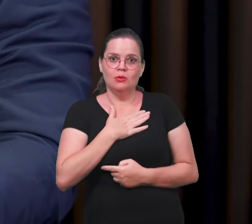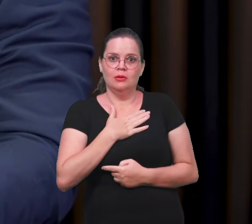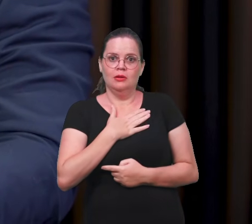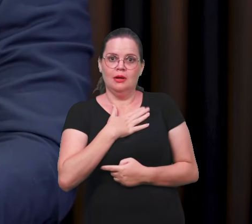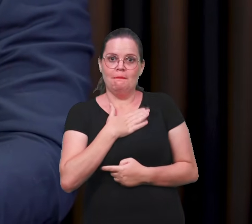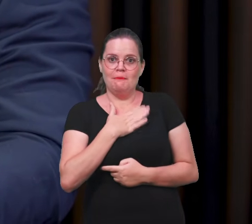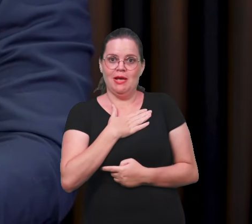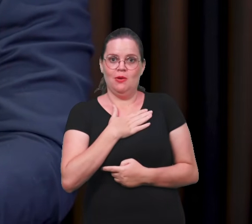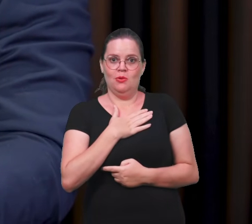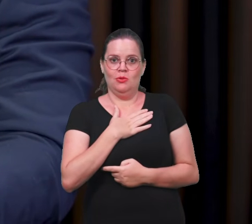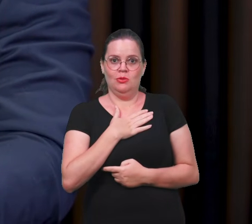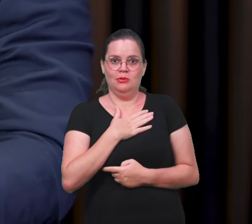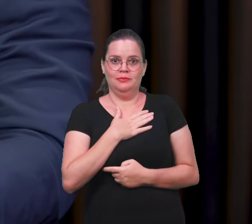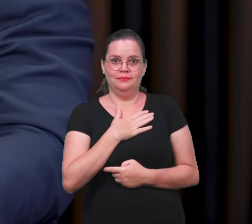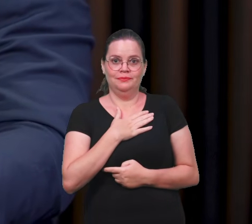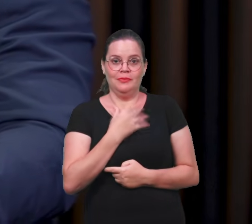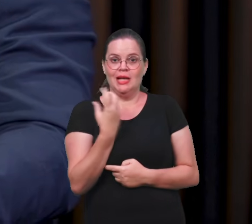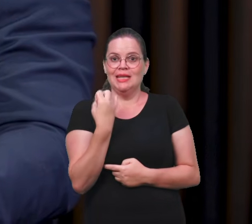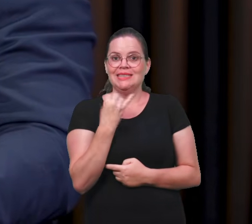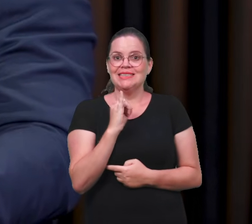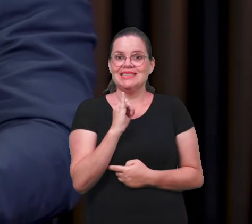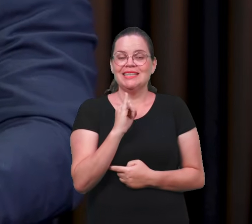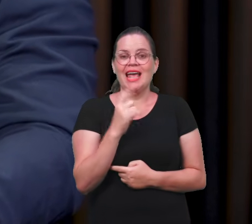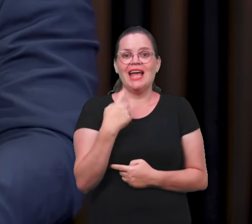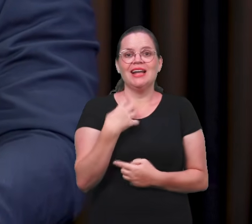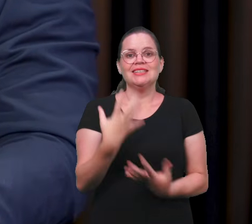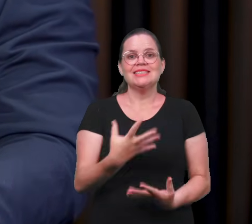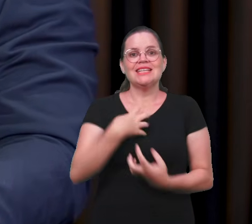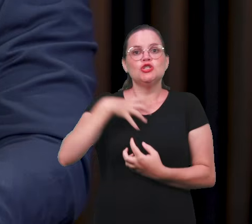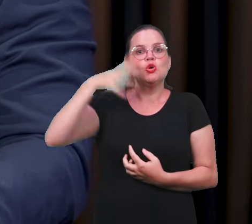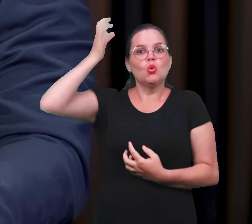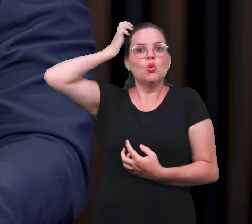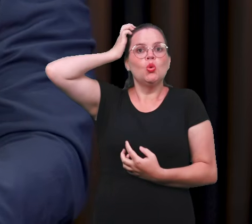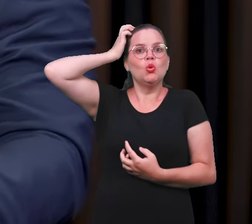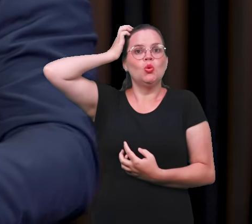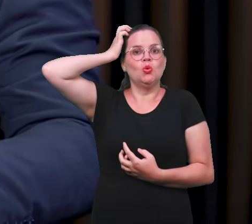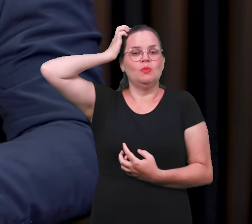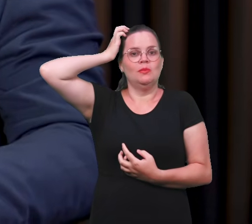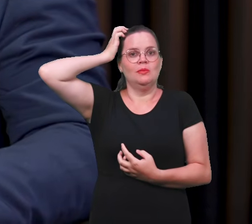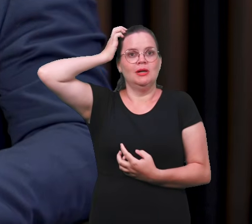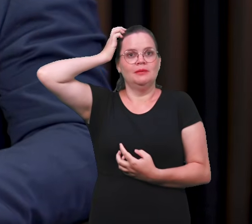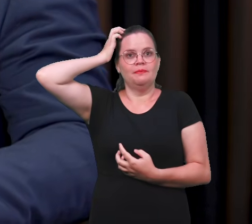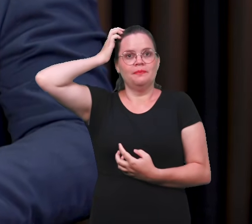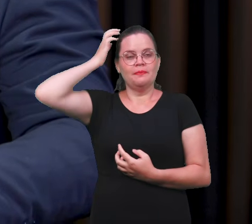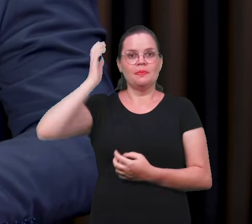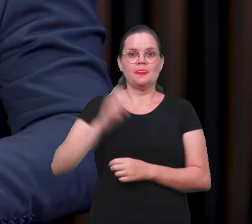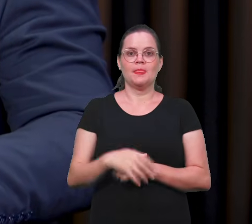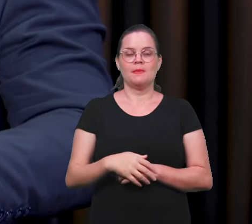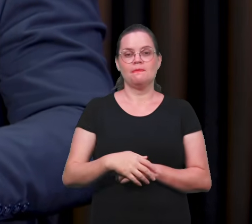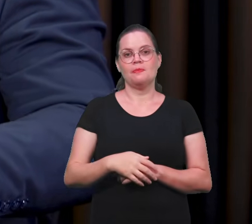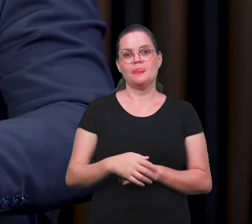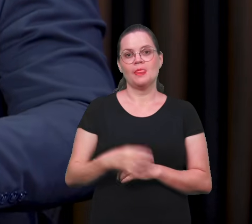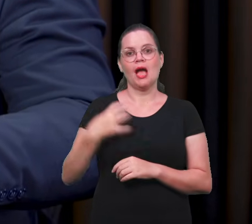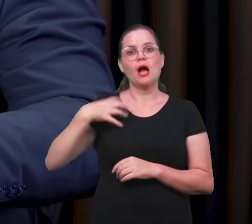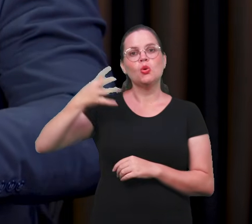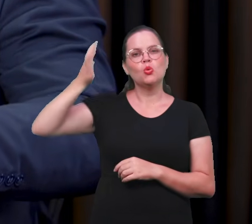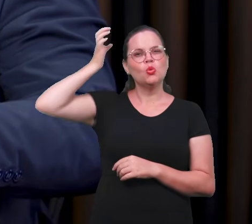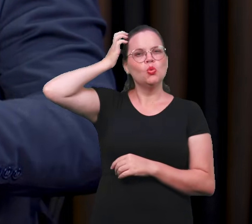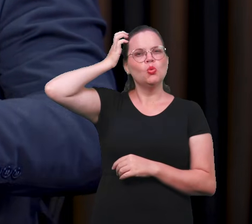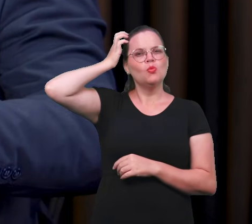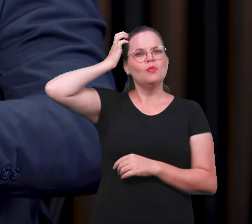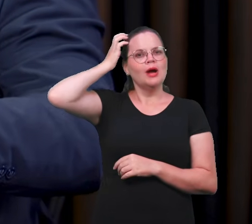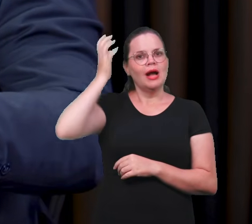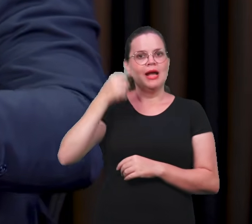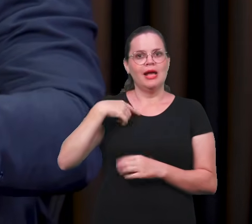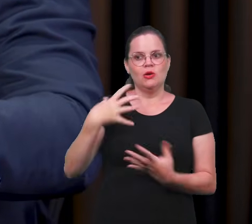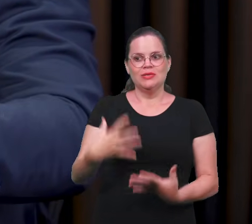indivíduo. Quando a pessoa está apenas com um sentimento de culpa, a culpa ela faz sentir